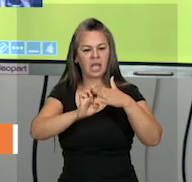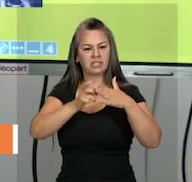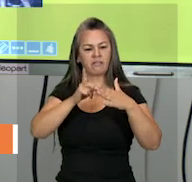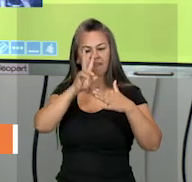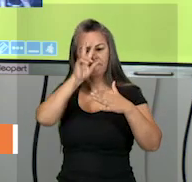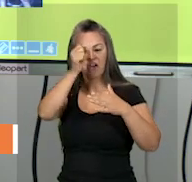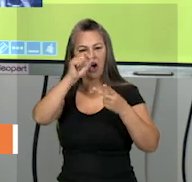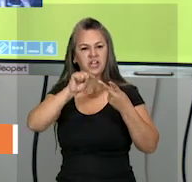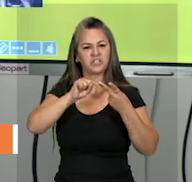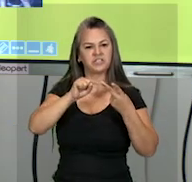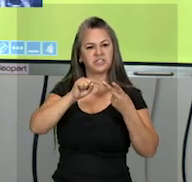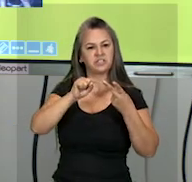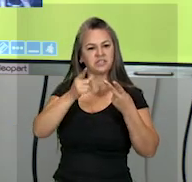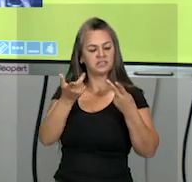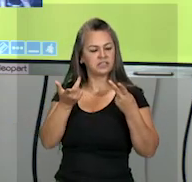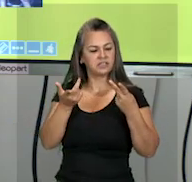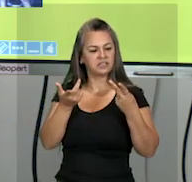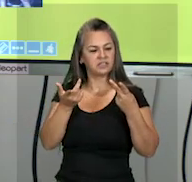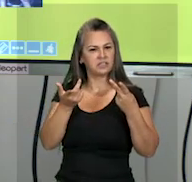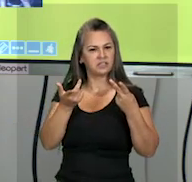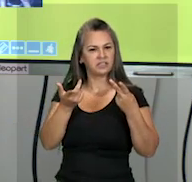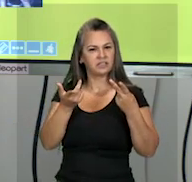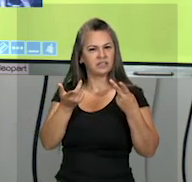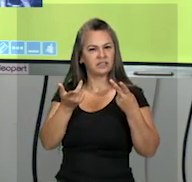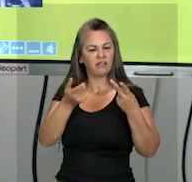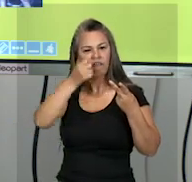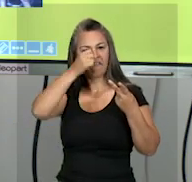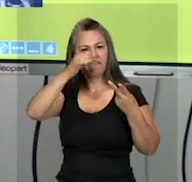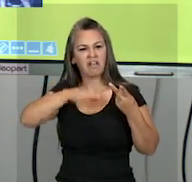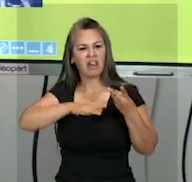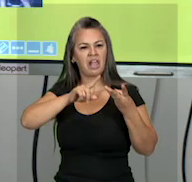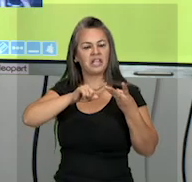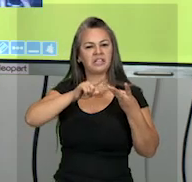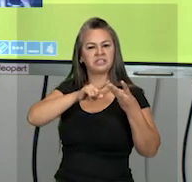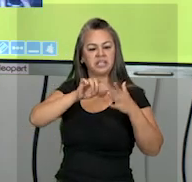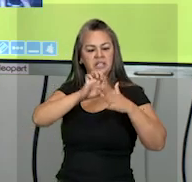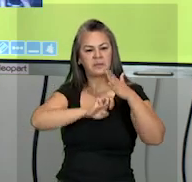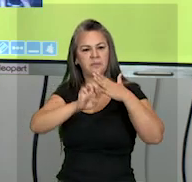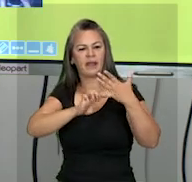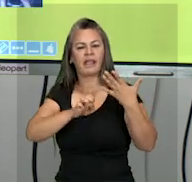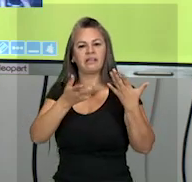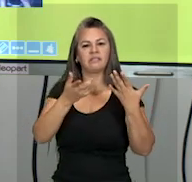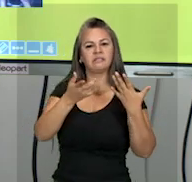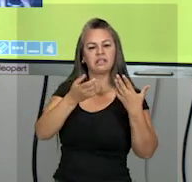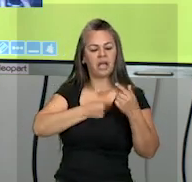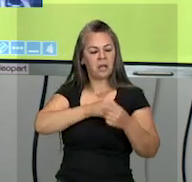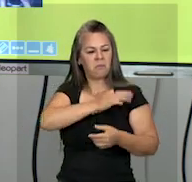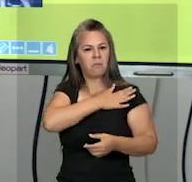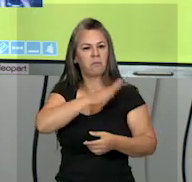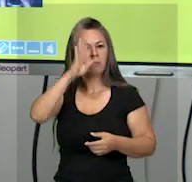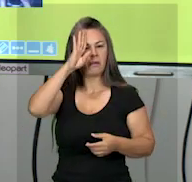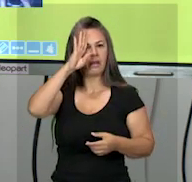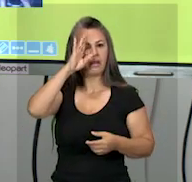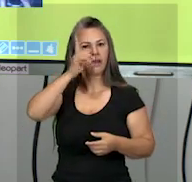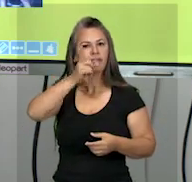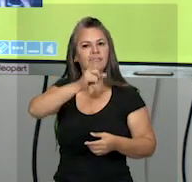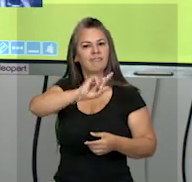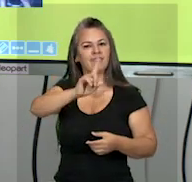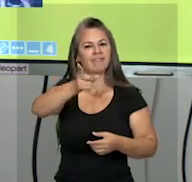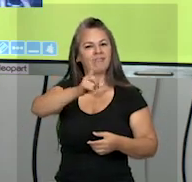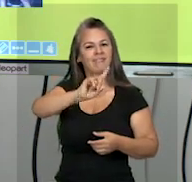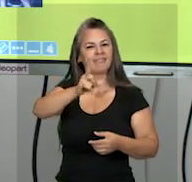ou de forma agressiva, mas seria a Coreia pegando o estilo musical, que é o pop, que tem toda